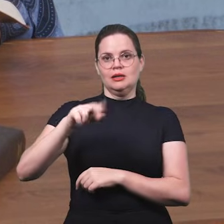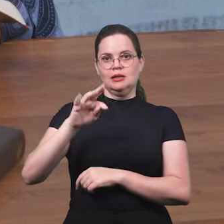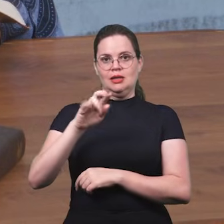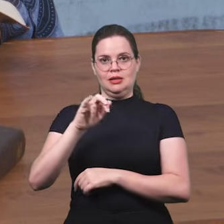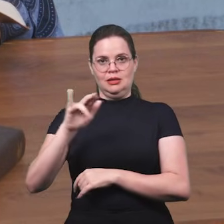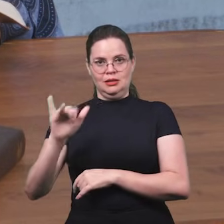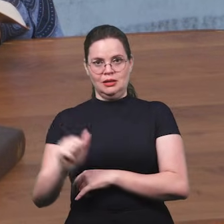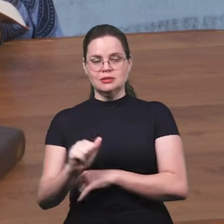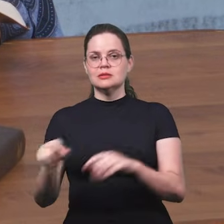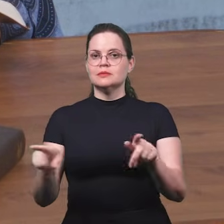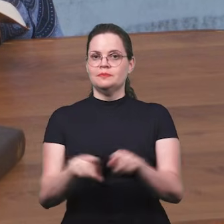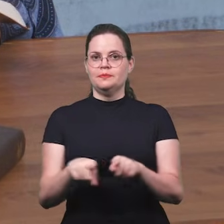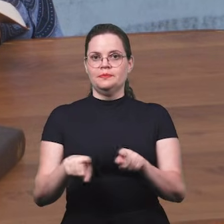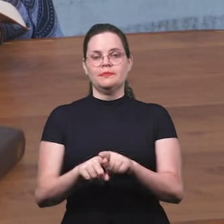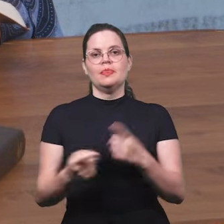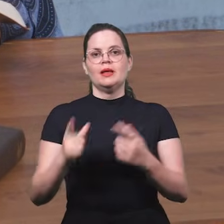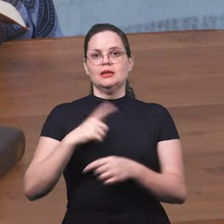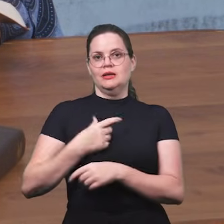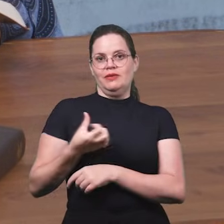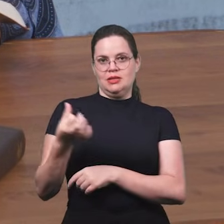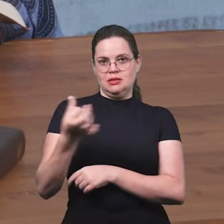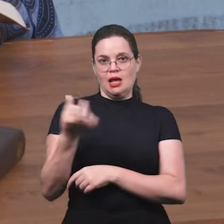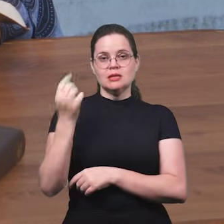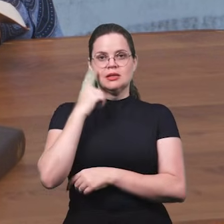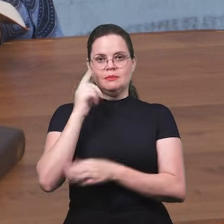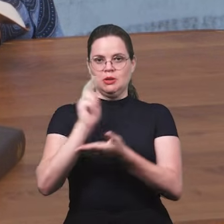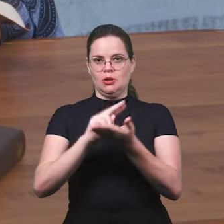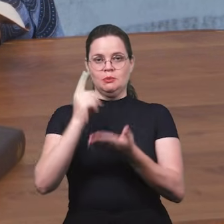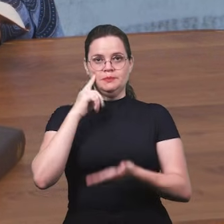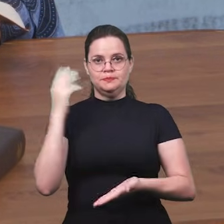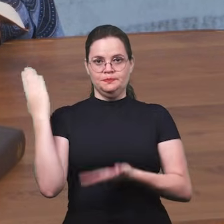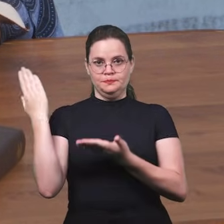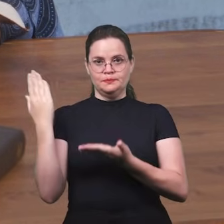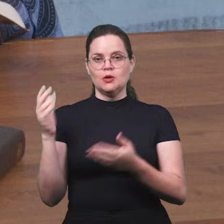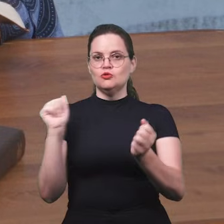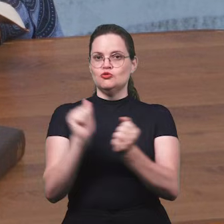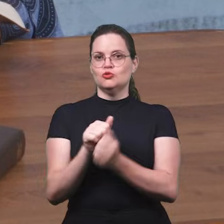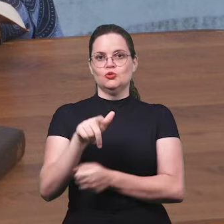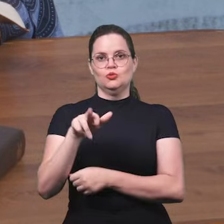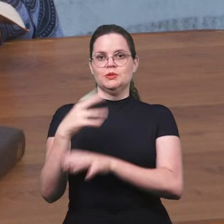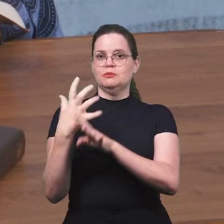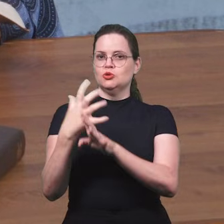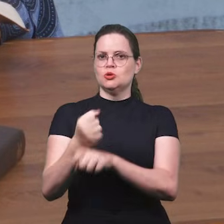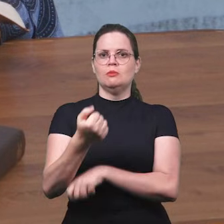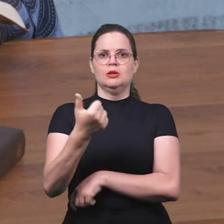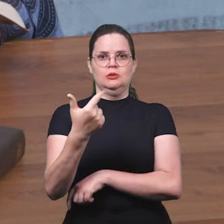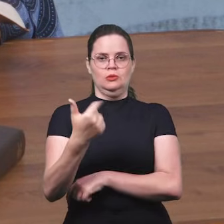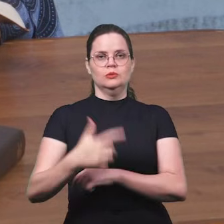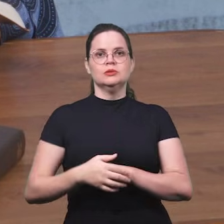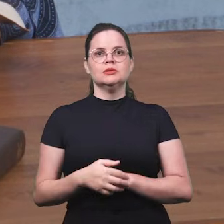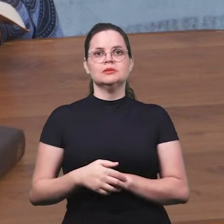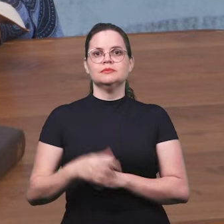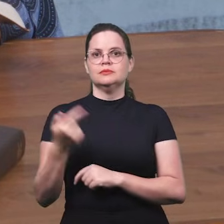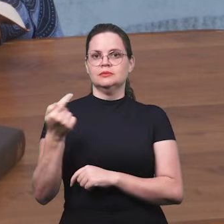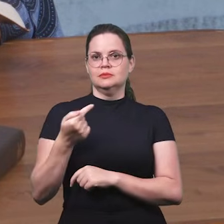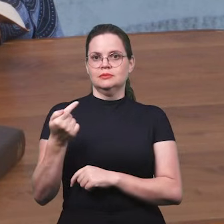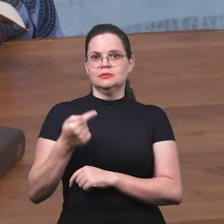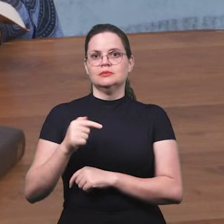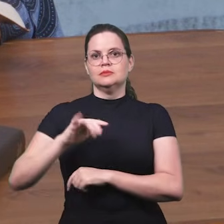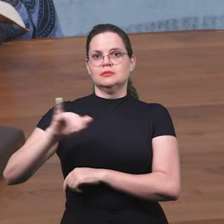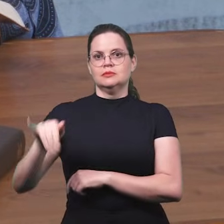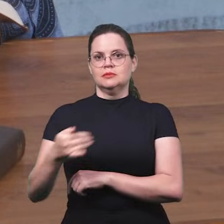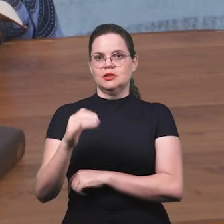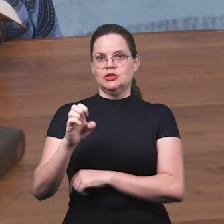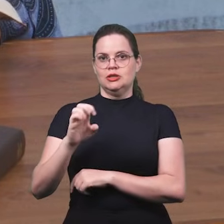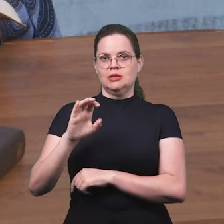12. A sexta, Buquias, seus filhos e seus irmãos, 12. A sétima, a